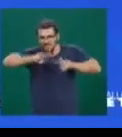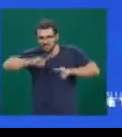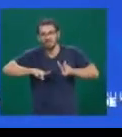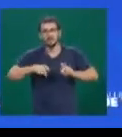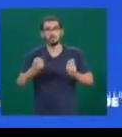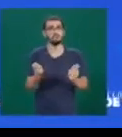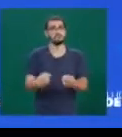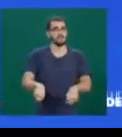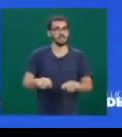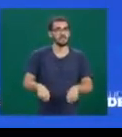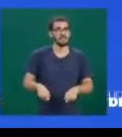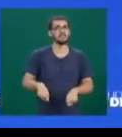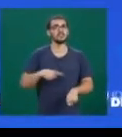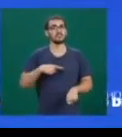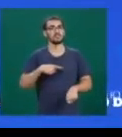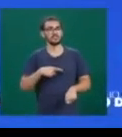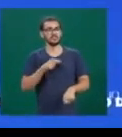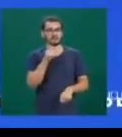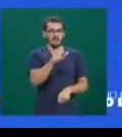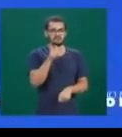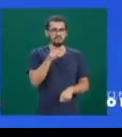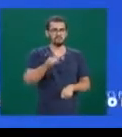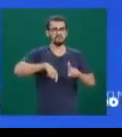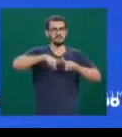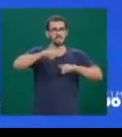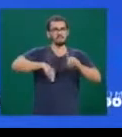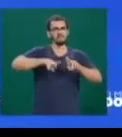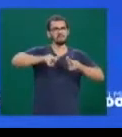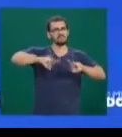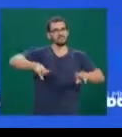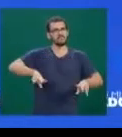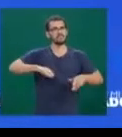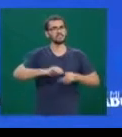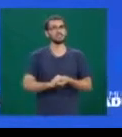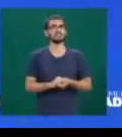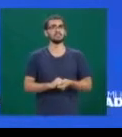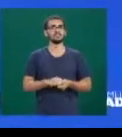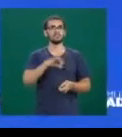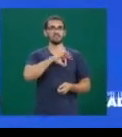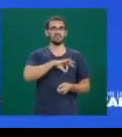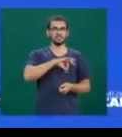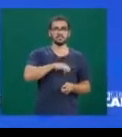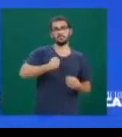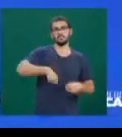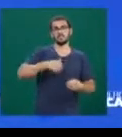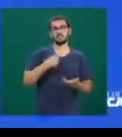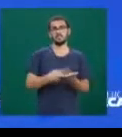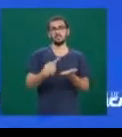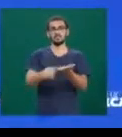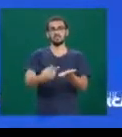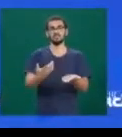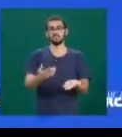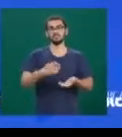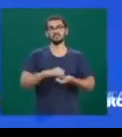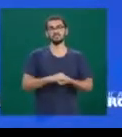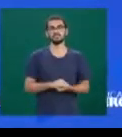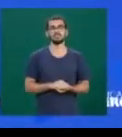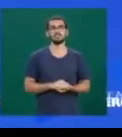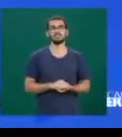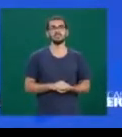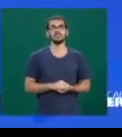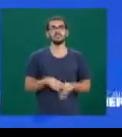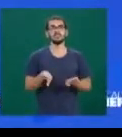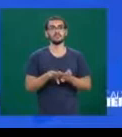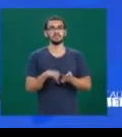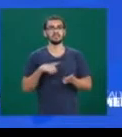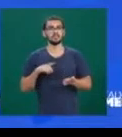precisa fazer cadastro de produtos e outras atividades exigidas. Remuneração a combinar. Vaga para assistente de RH.